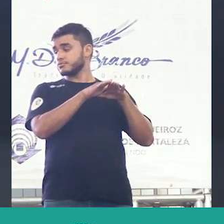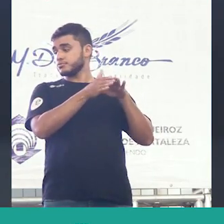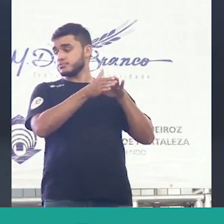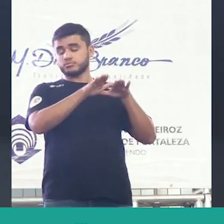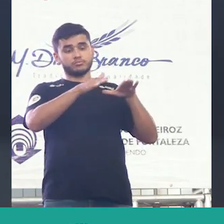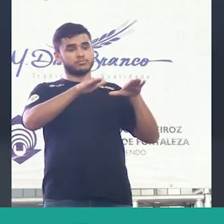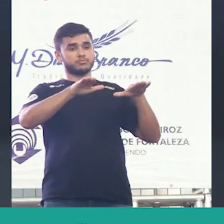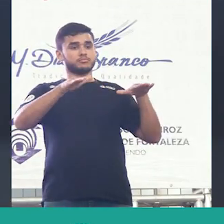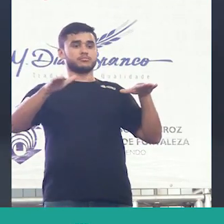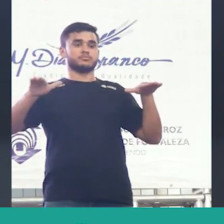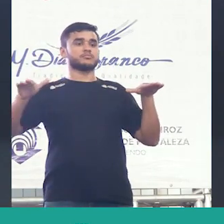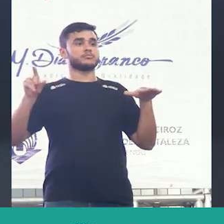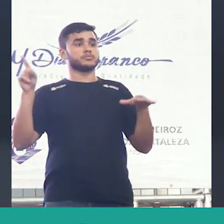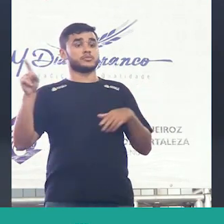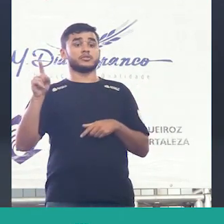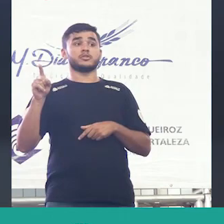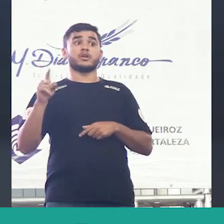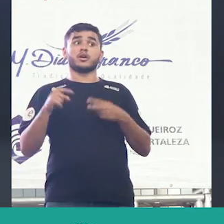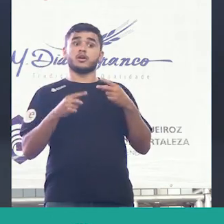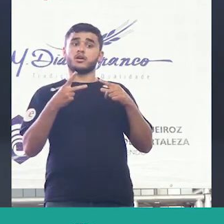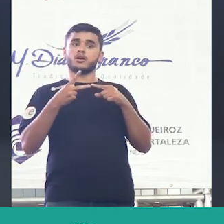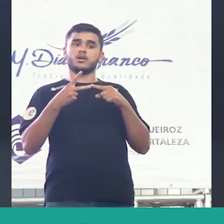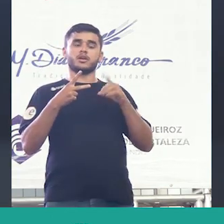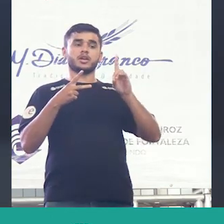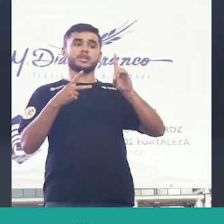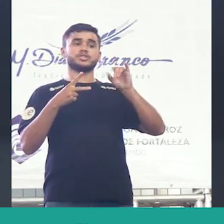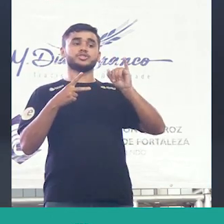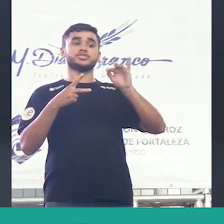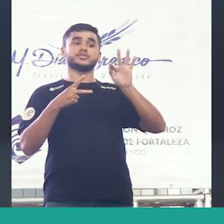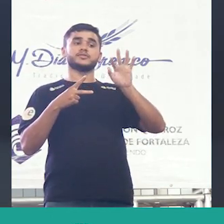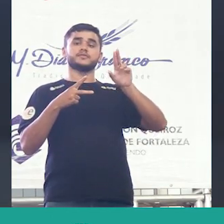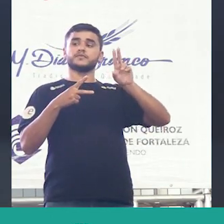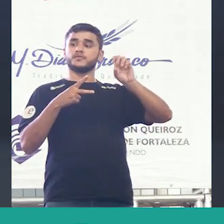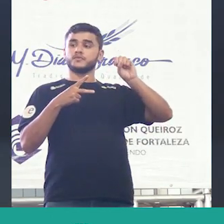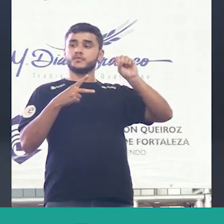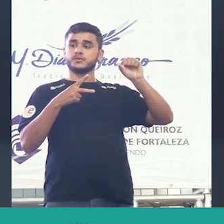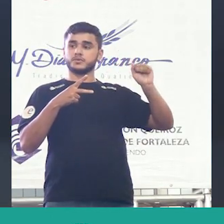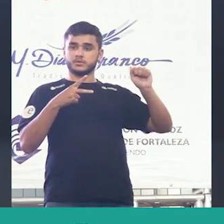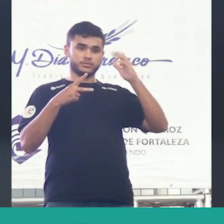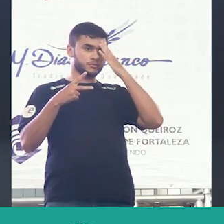frente. Está aí a luz refletindo toda difusamente.